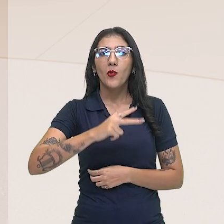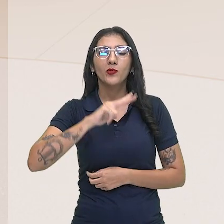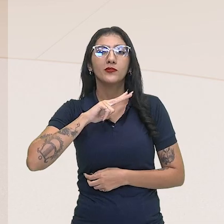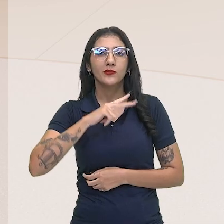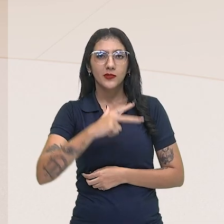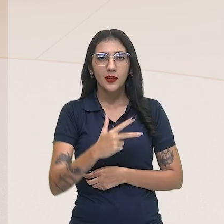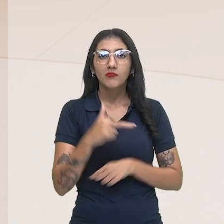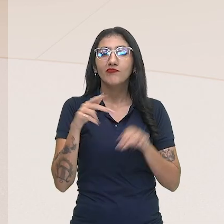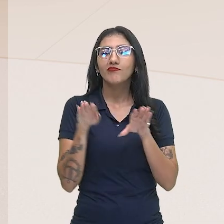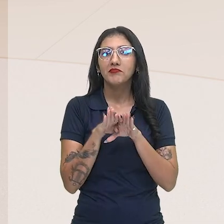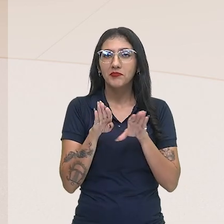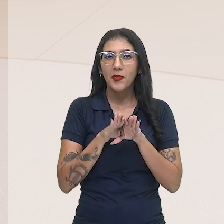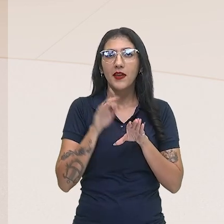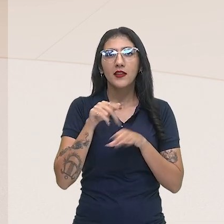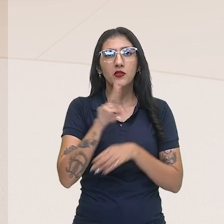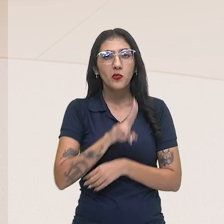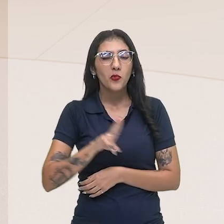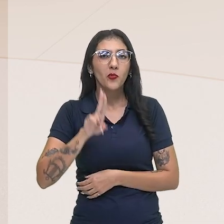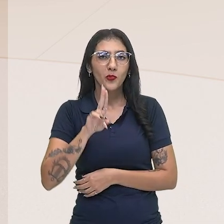de governo